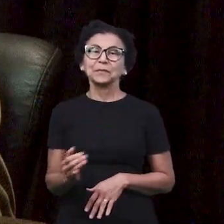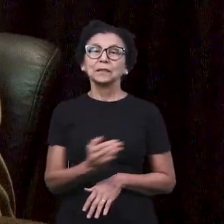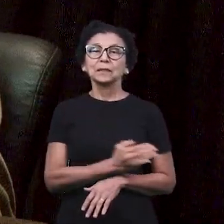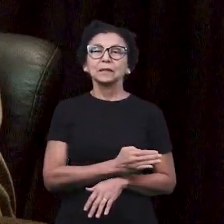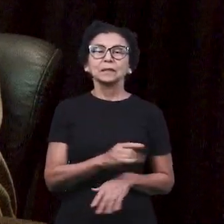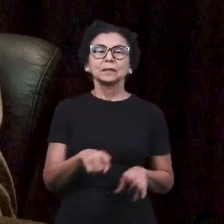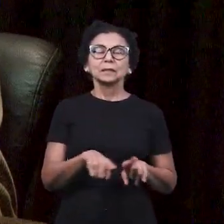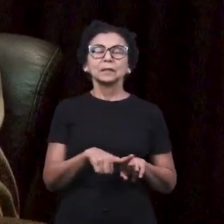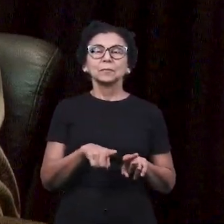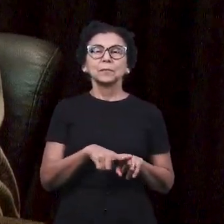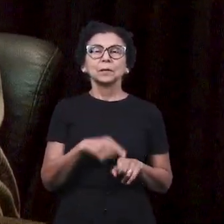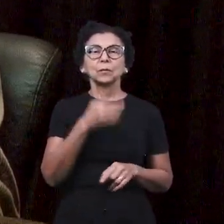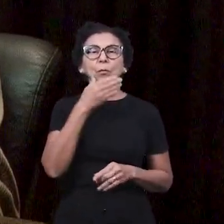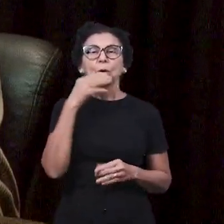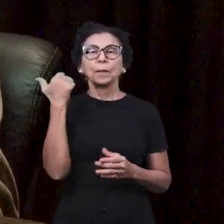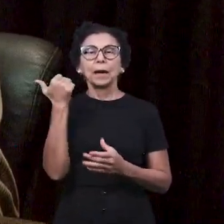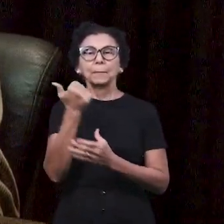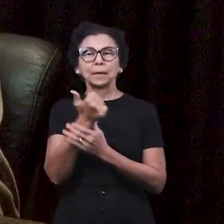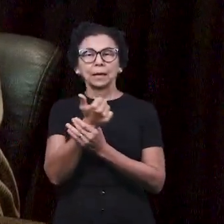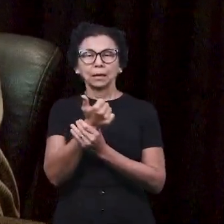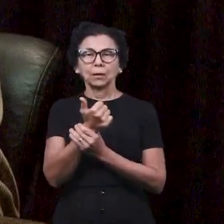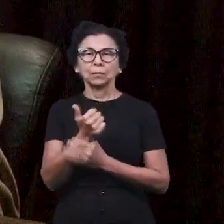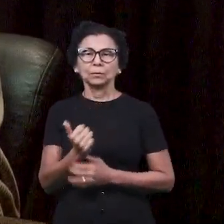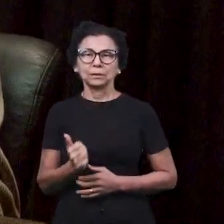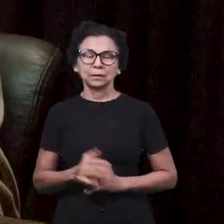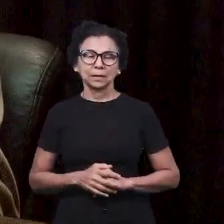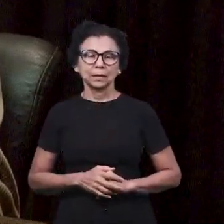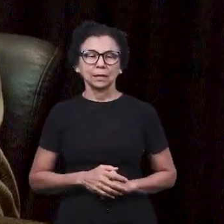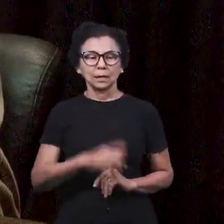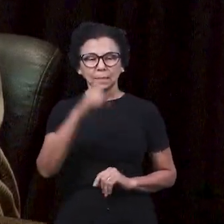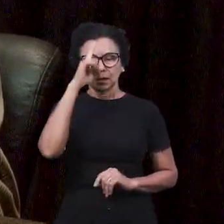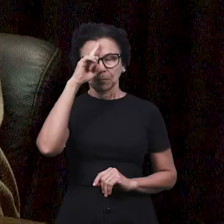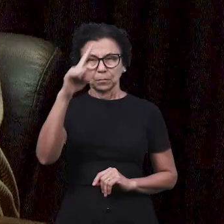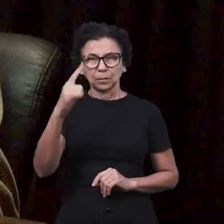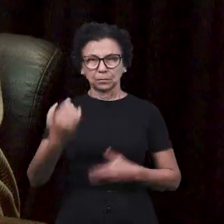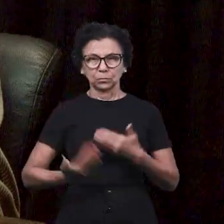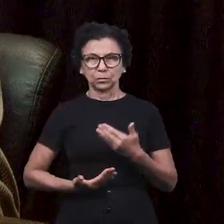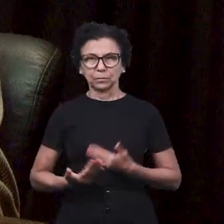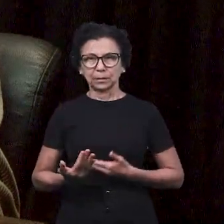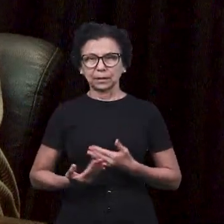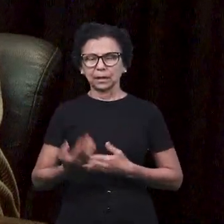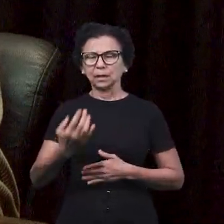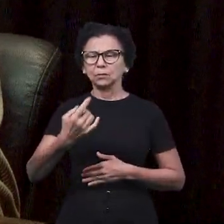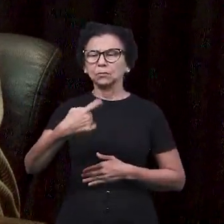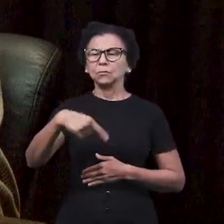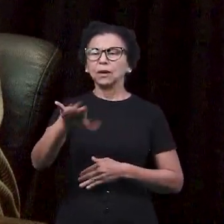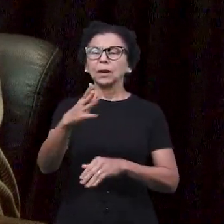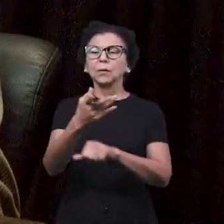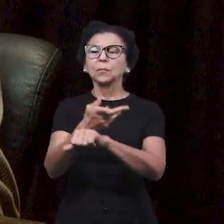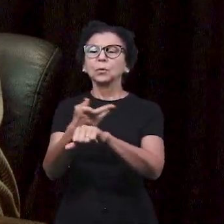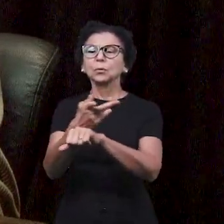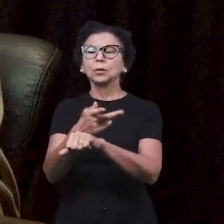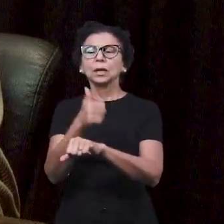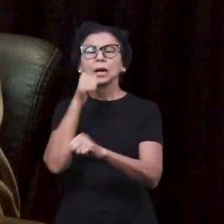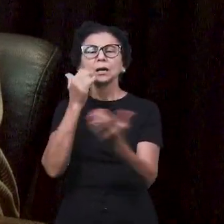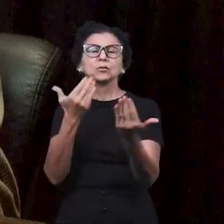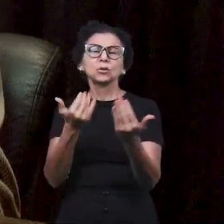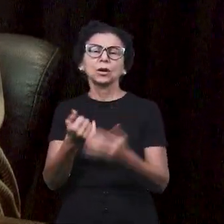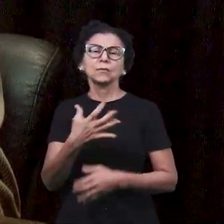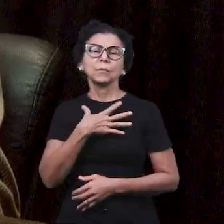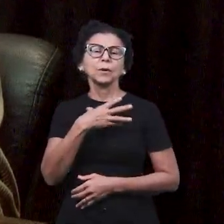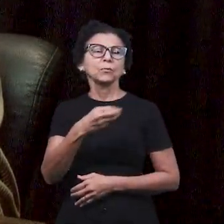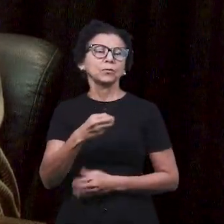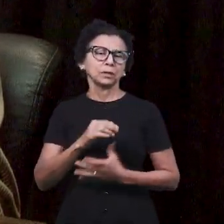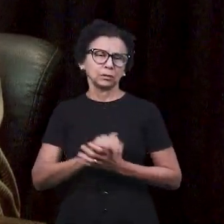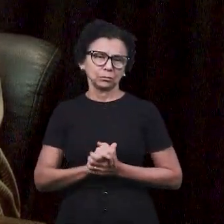Abraão, ele manda o seu mordomo, né, Eliezer, buscar uma jovem para Isaac, a